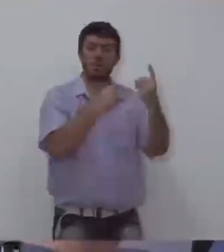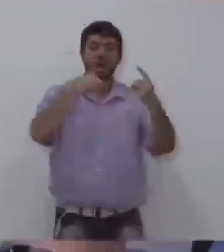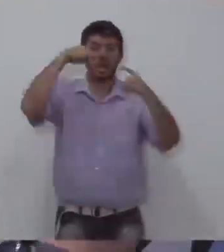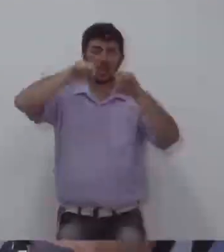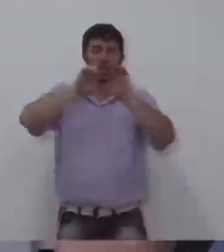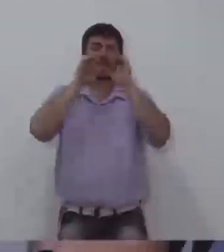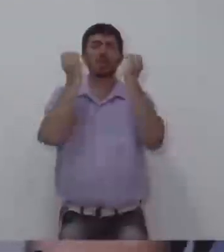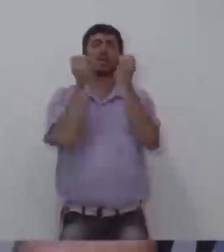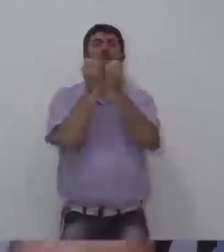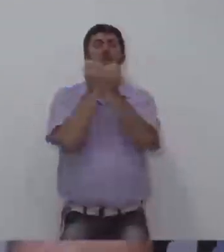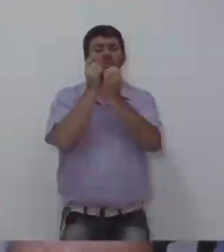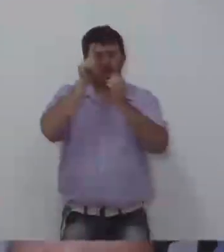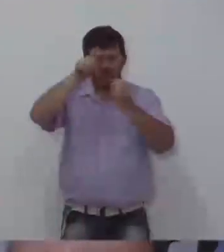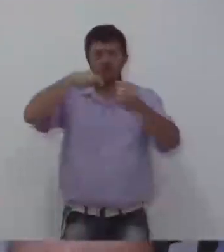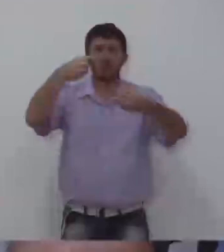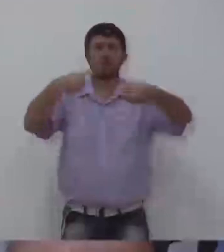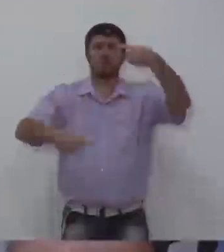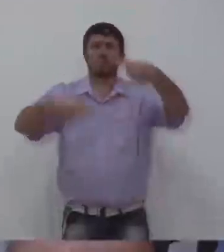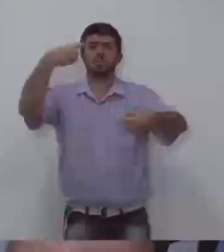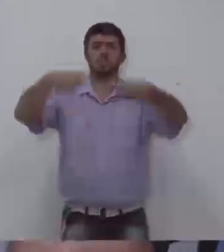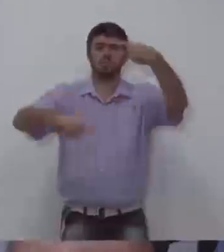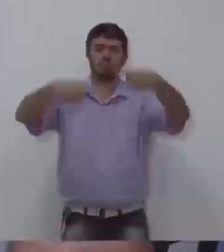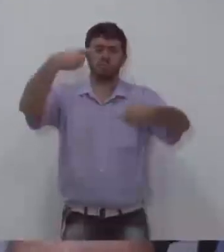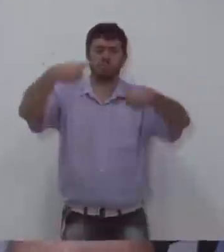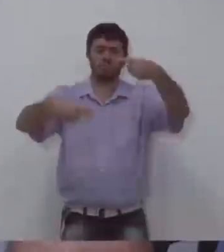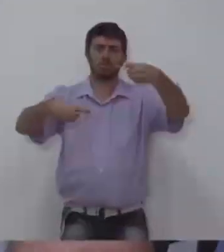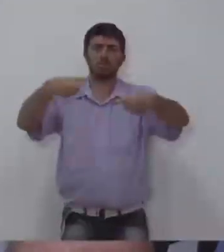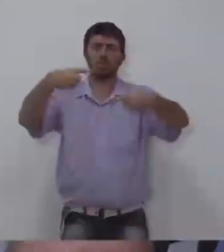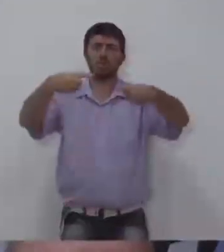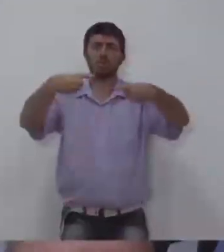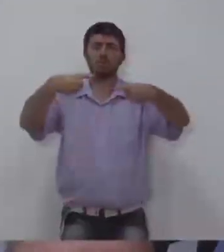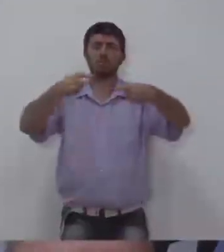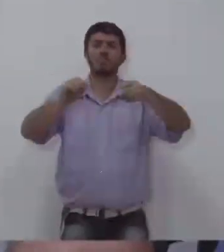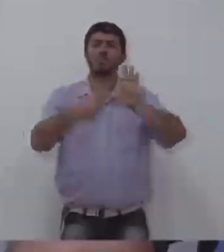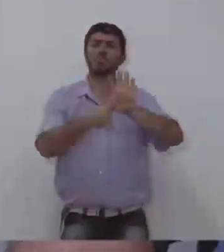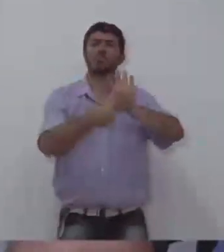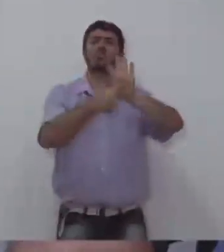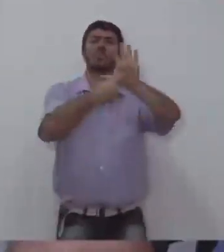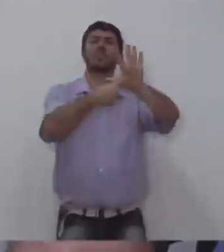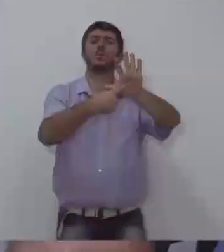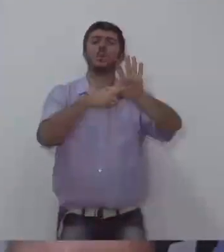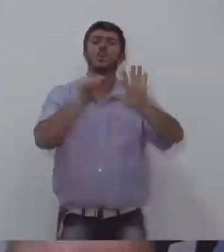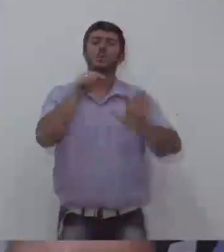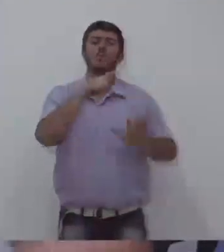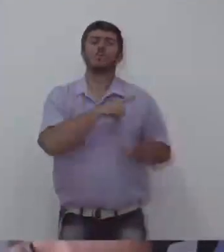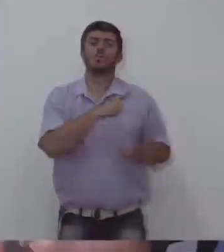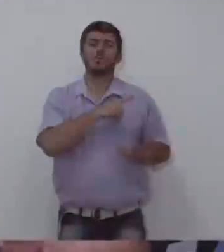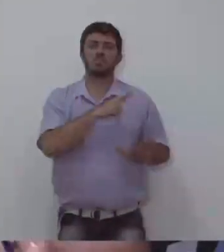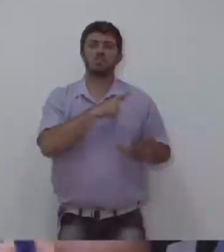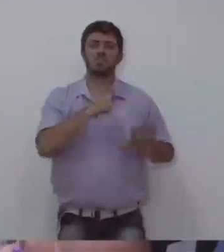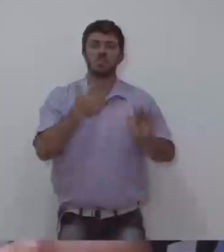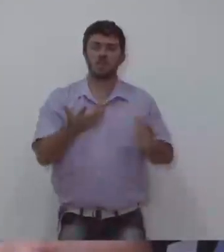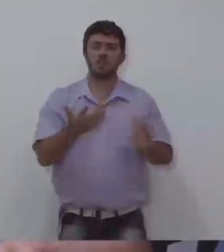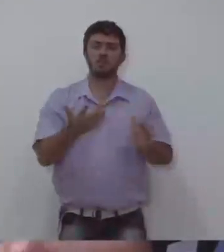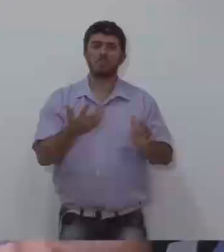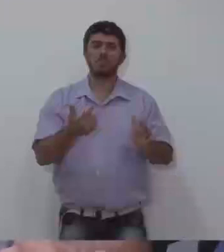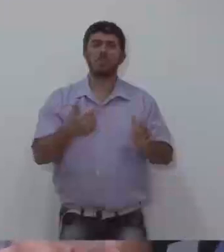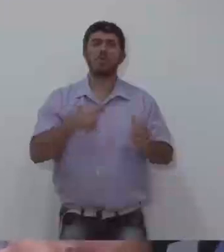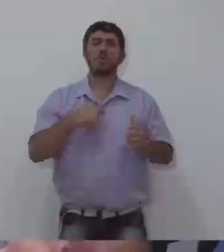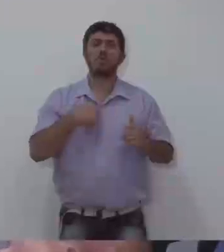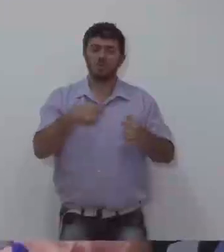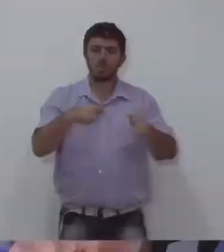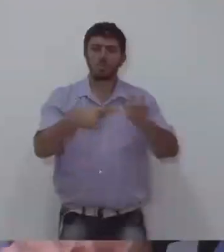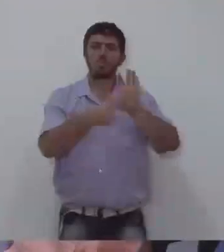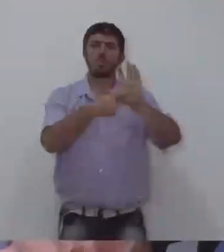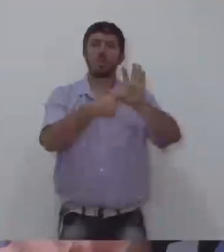de posicionamento, né? E não quer dizer que, às vezes, quando você tem um posicionamento, quer dizer que